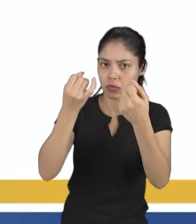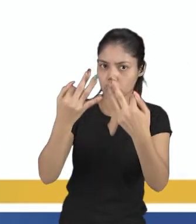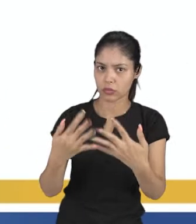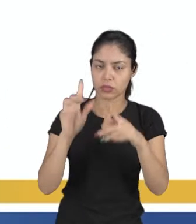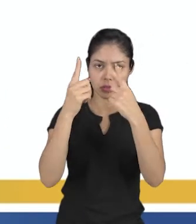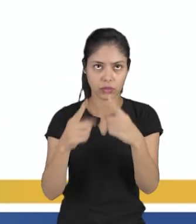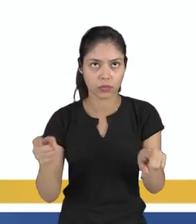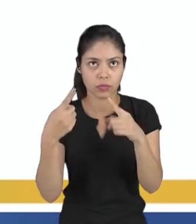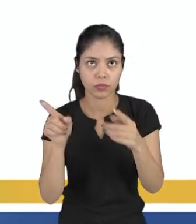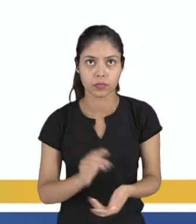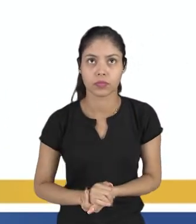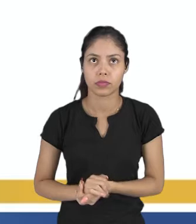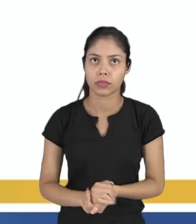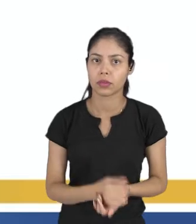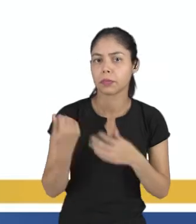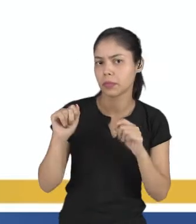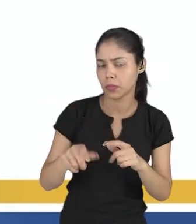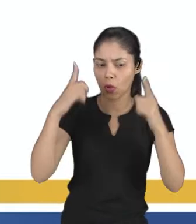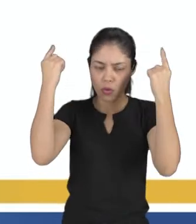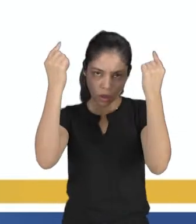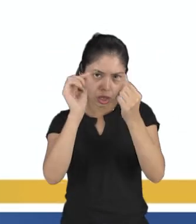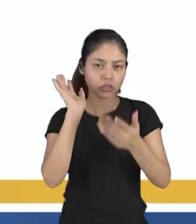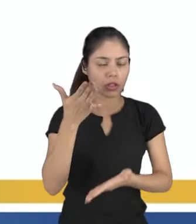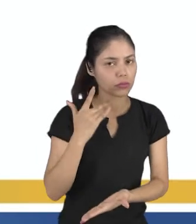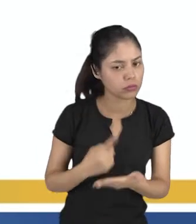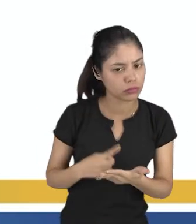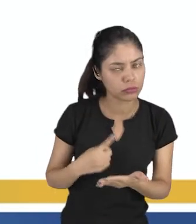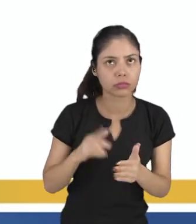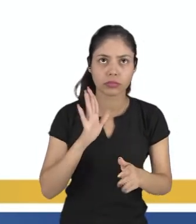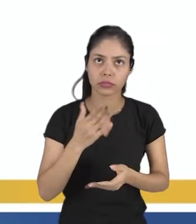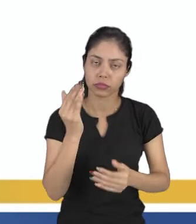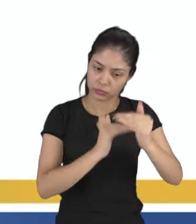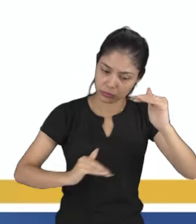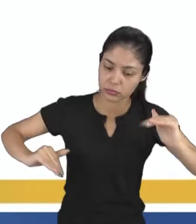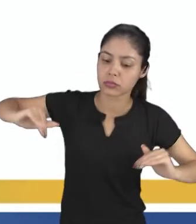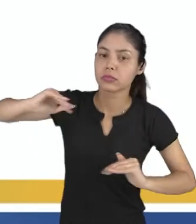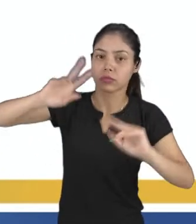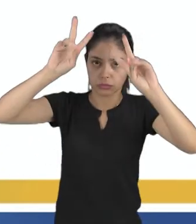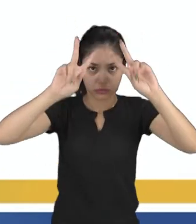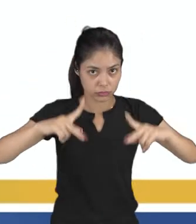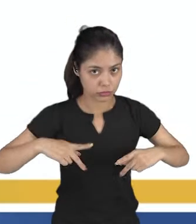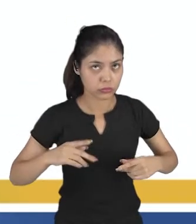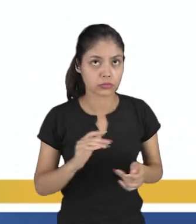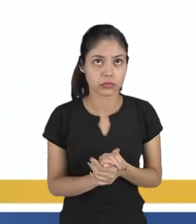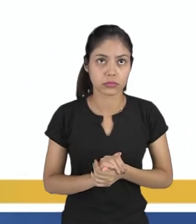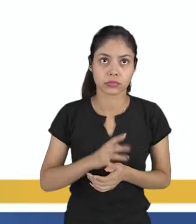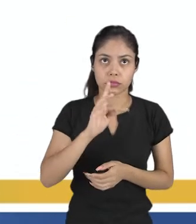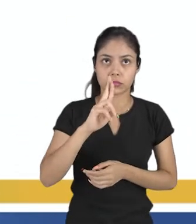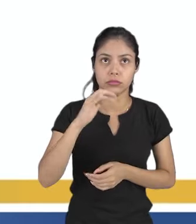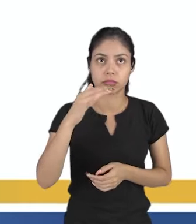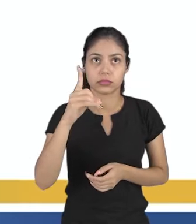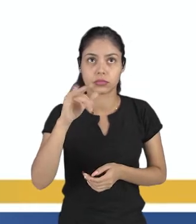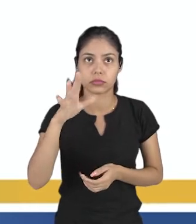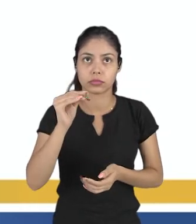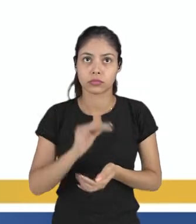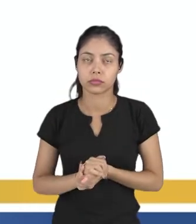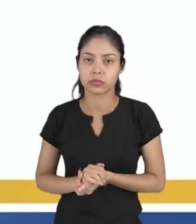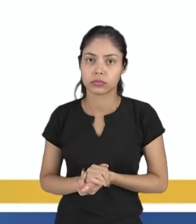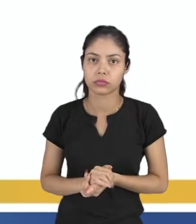entendida hoje deve-se aos gregos, que já a consideravam uma forma de elevar o homem transcendentalmente e